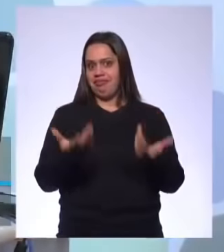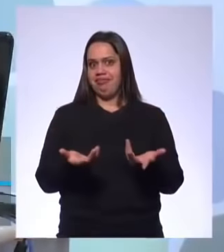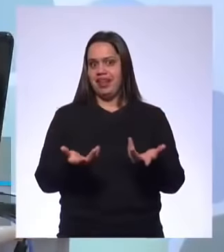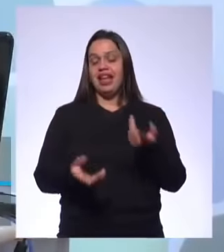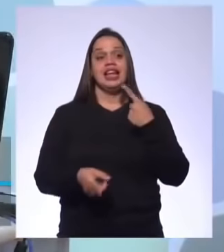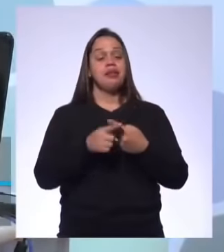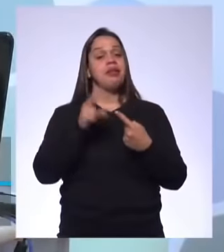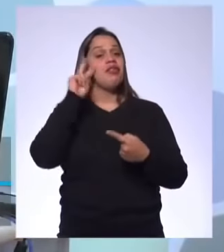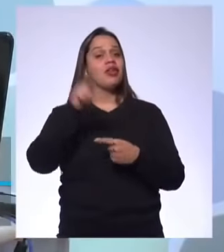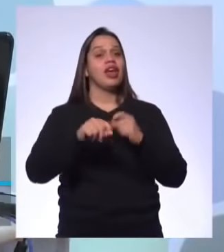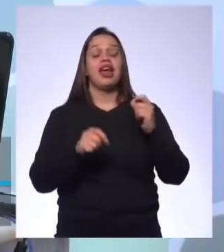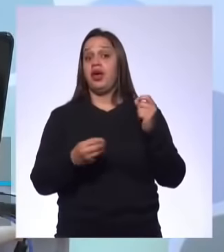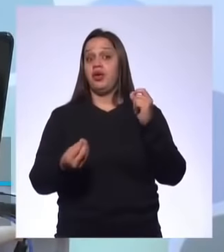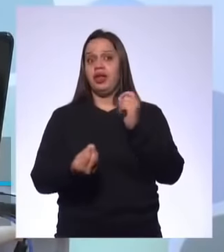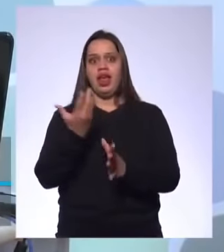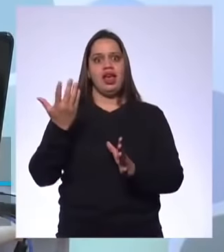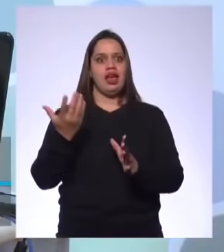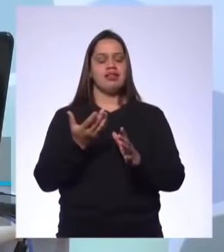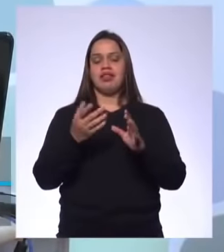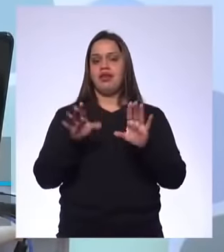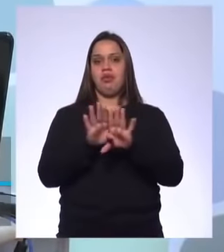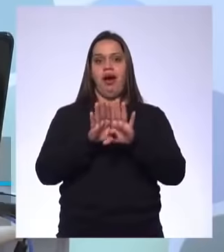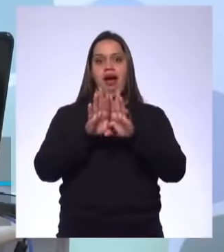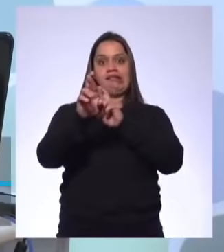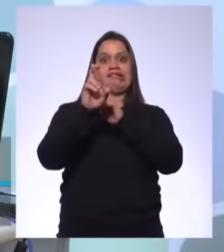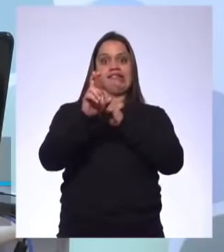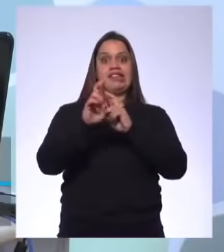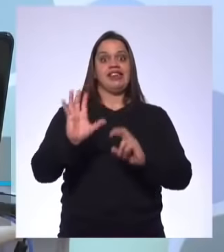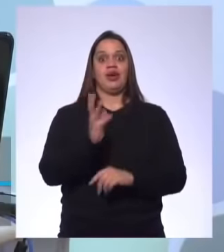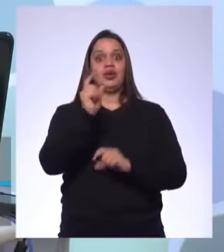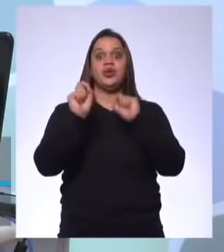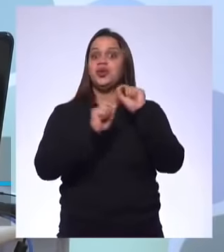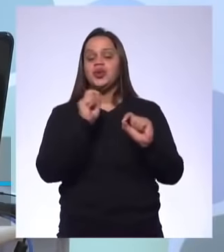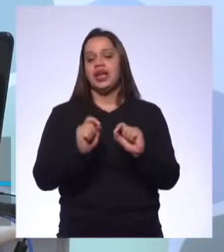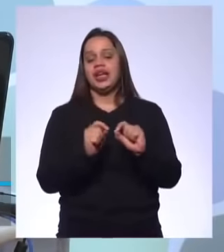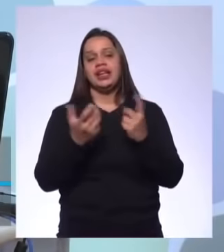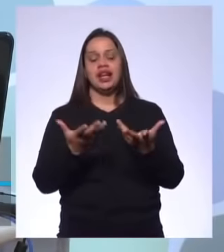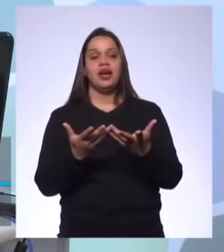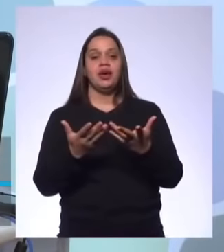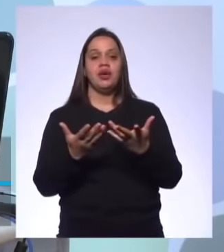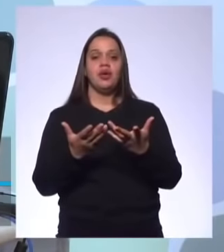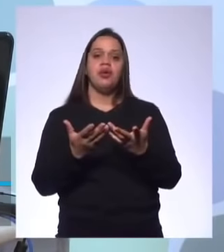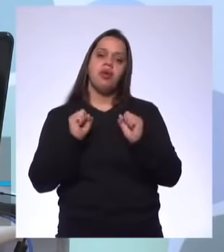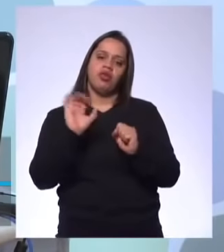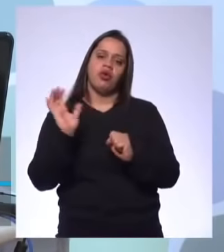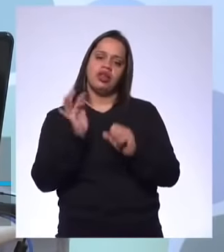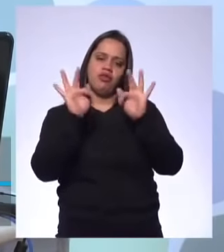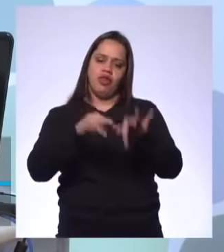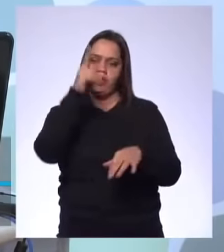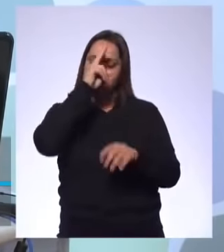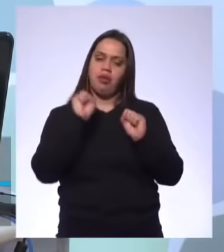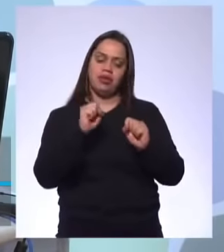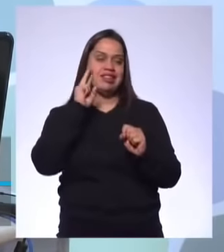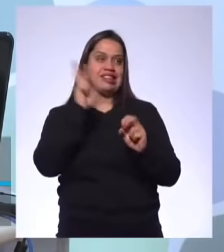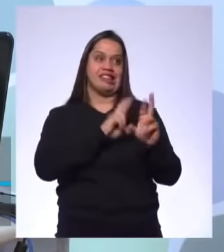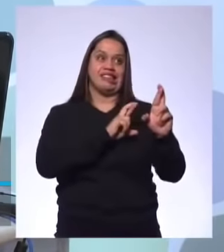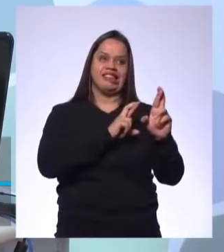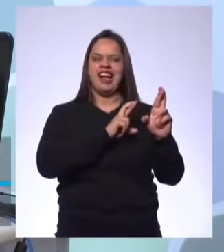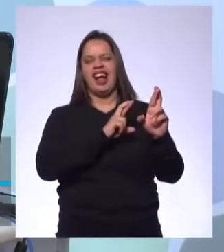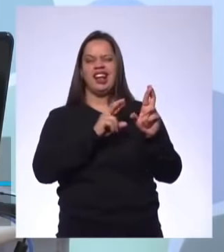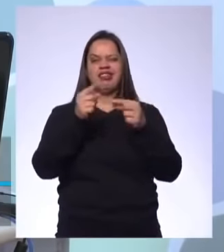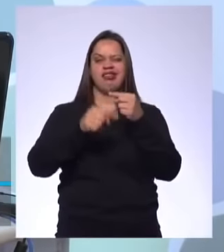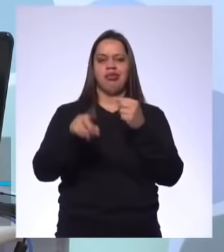Então, obviamente que o final, né, às vezes realmente não condiz com a nossa expectativa. Mas bora lá. Tá no finalzinho